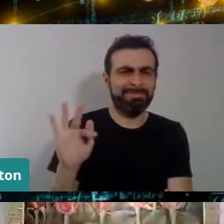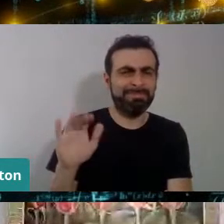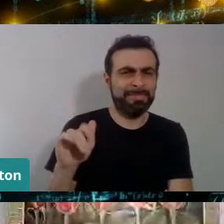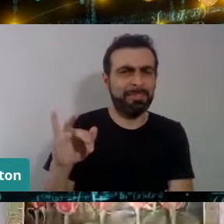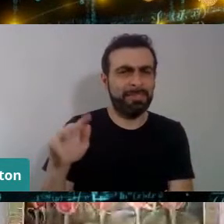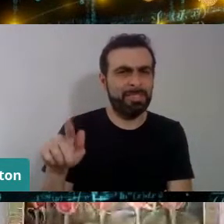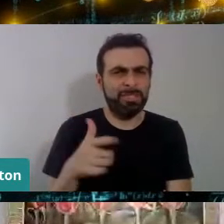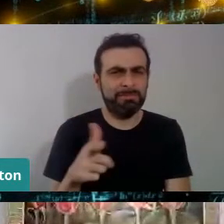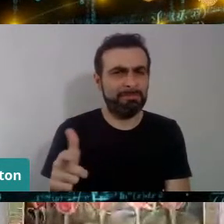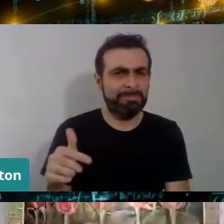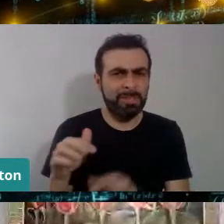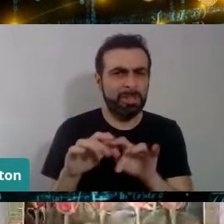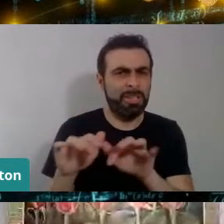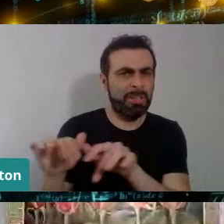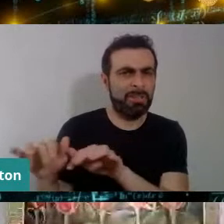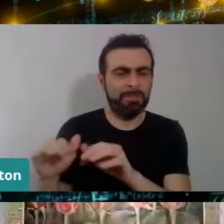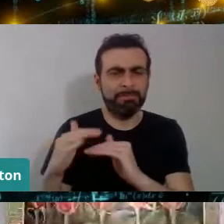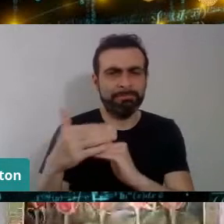Não tinha nada disso. Aí